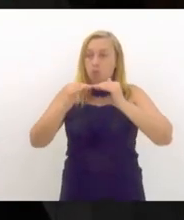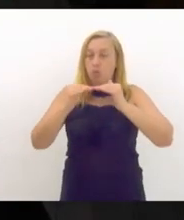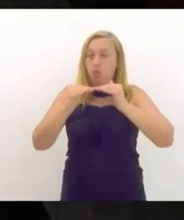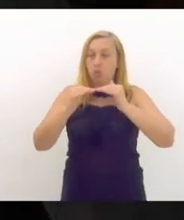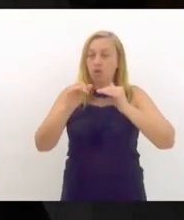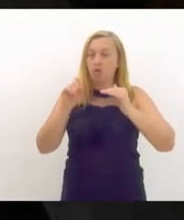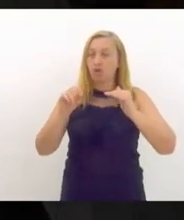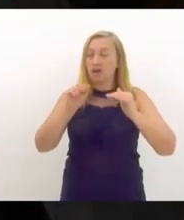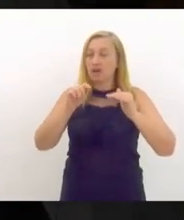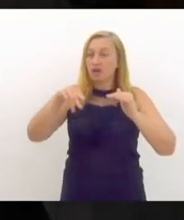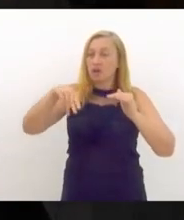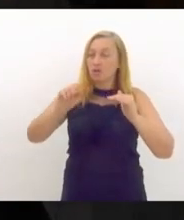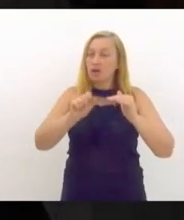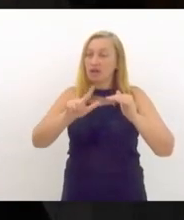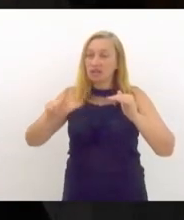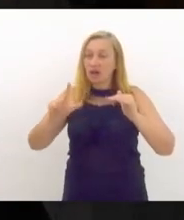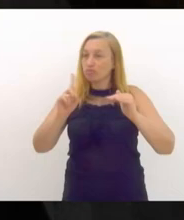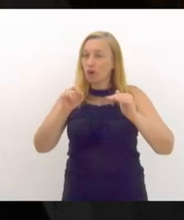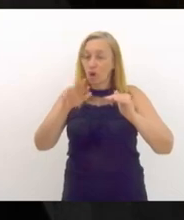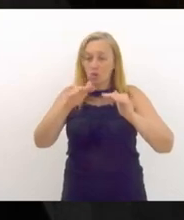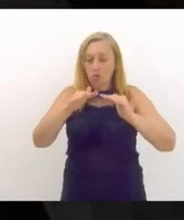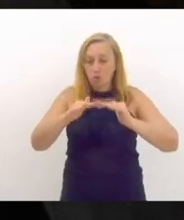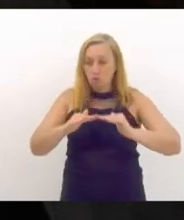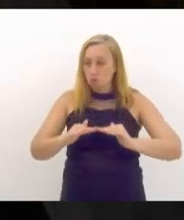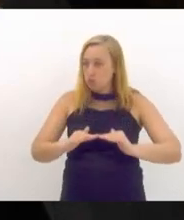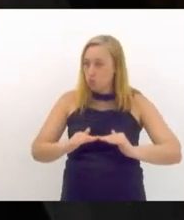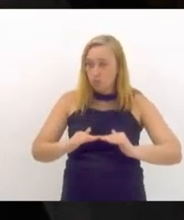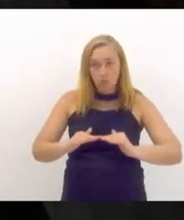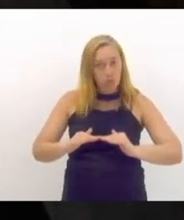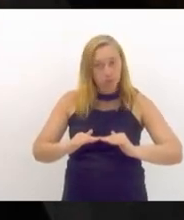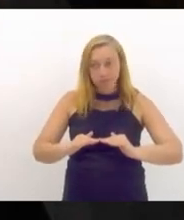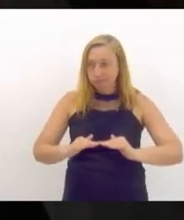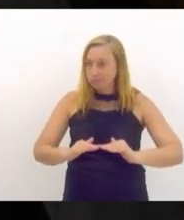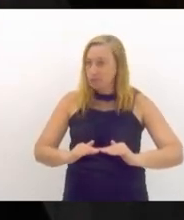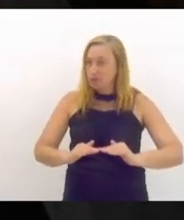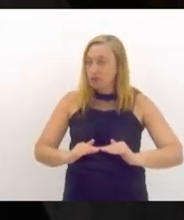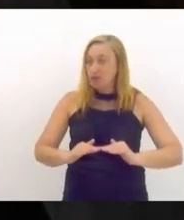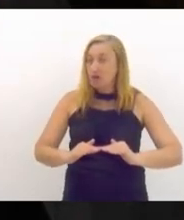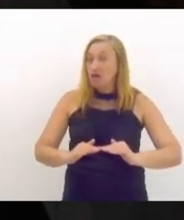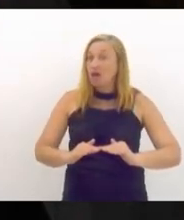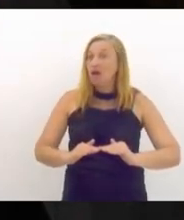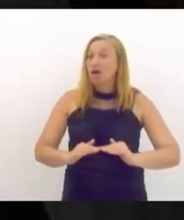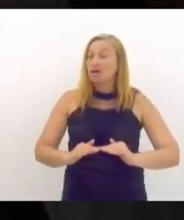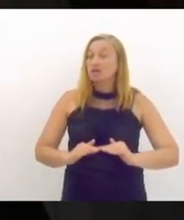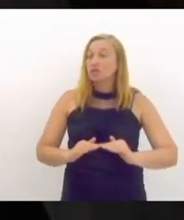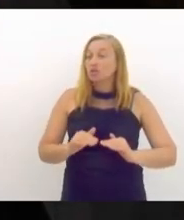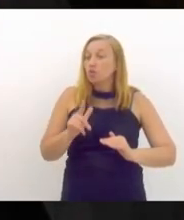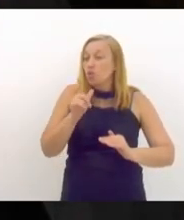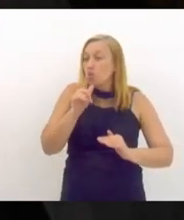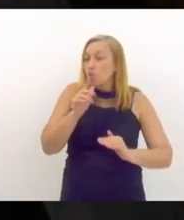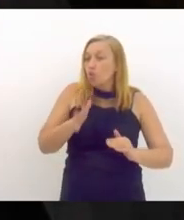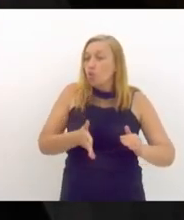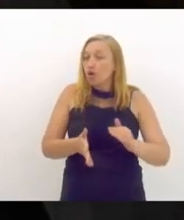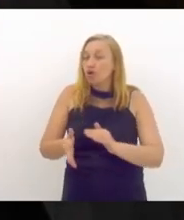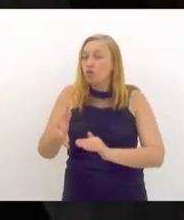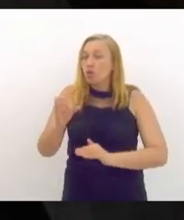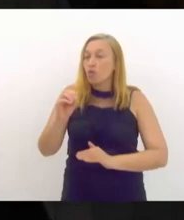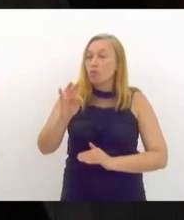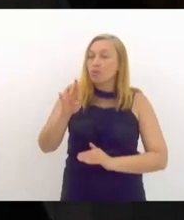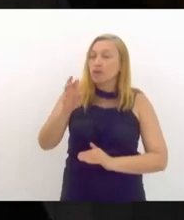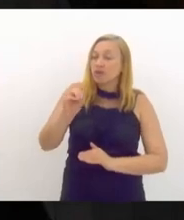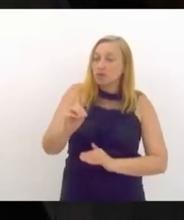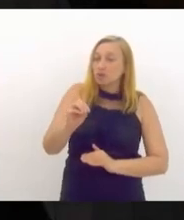Francisco Bicalho não escoa, não escoa o da Presidente Vargas, não escoa o Rio Comprido, o